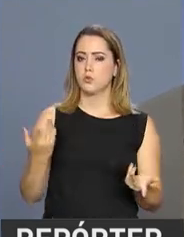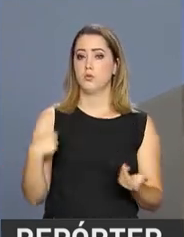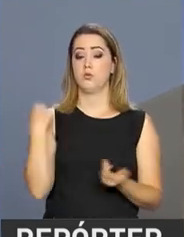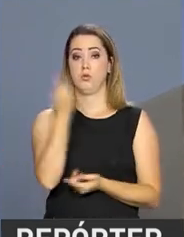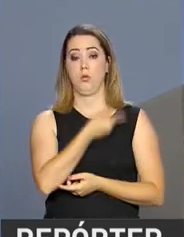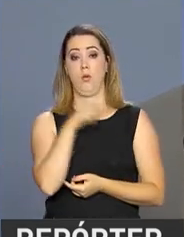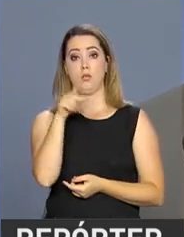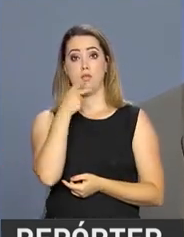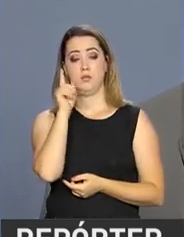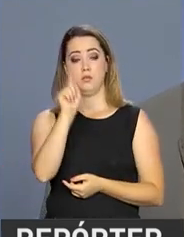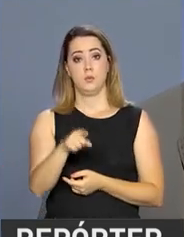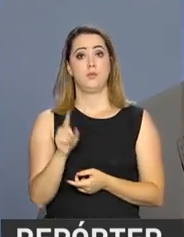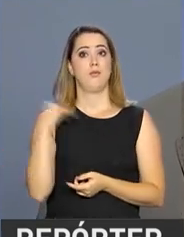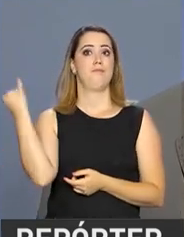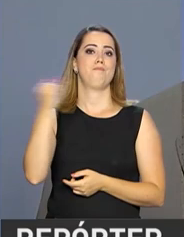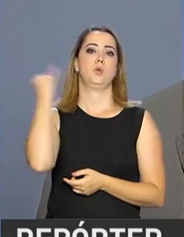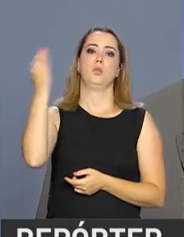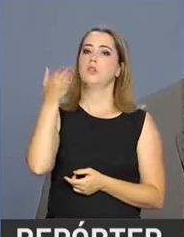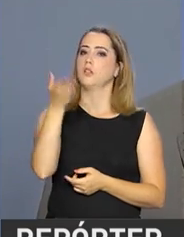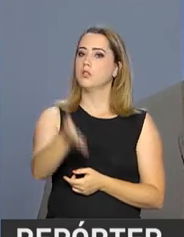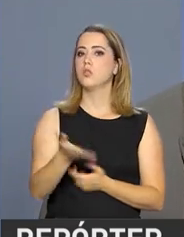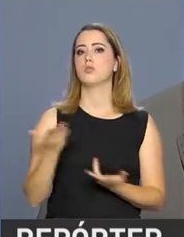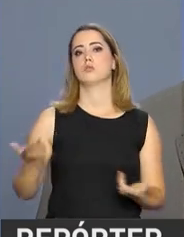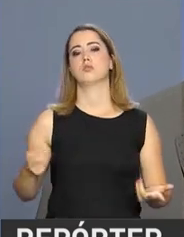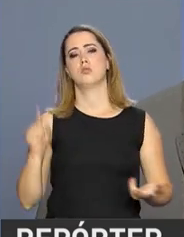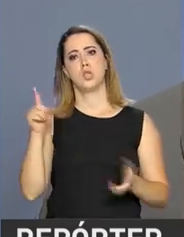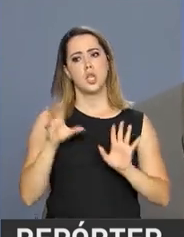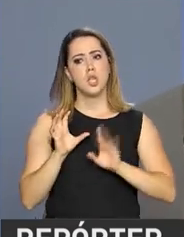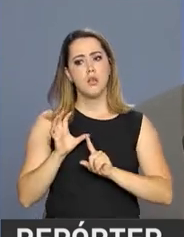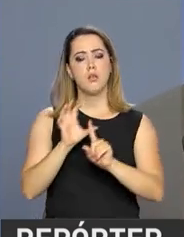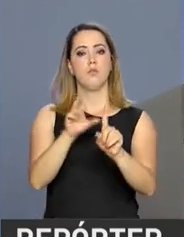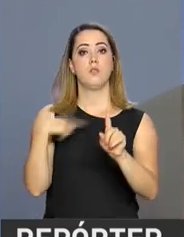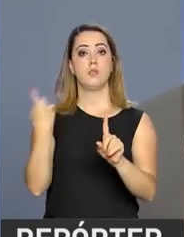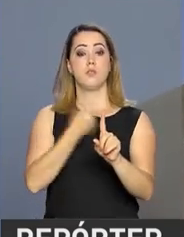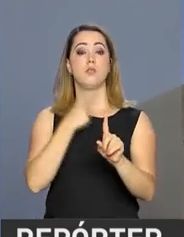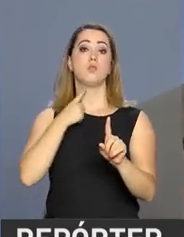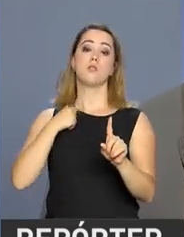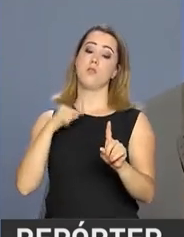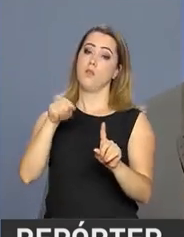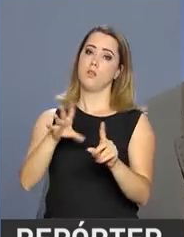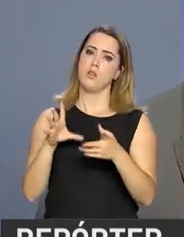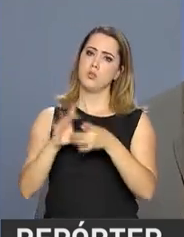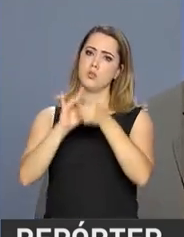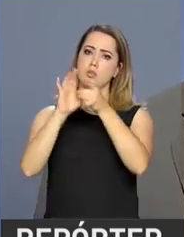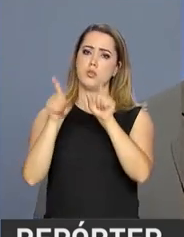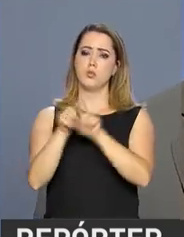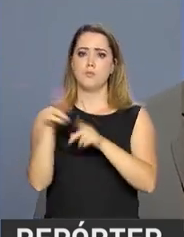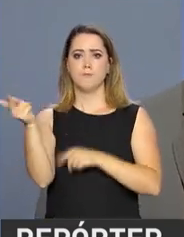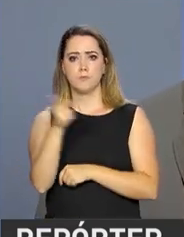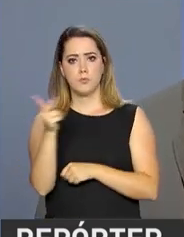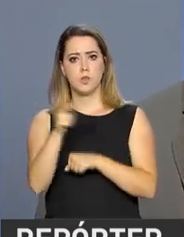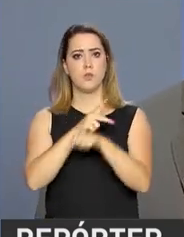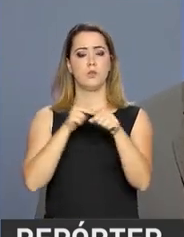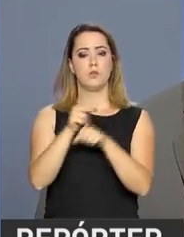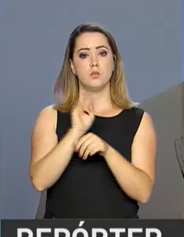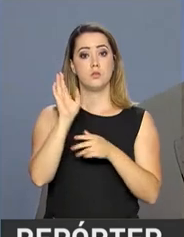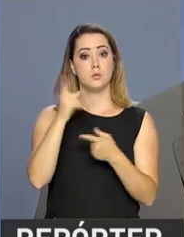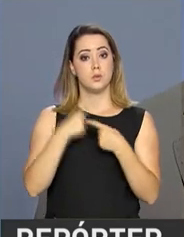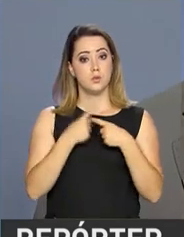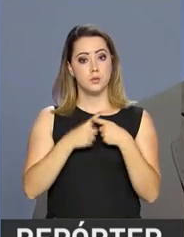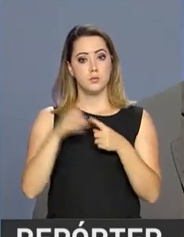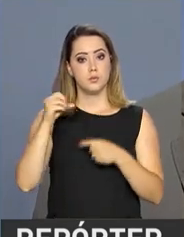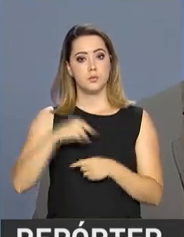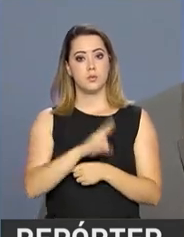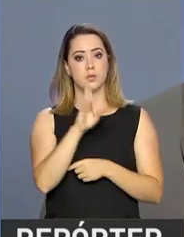para nós esse é um evento importantíssimo e que reflete também o nosso interesse em fortalecer o multilateralismo já que a